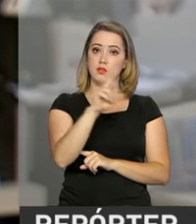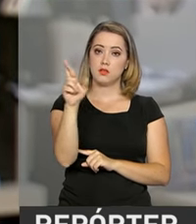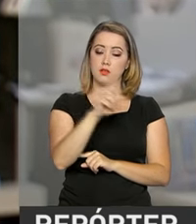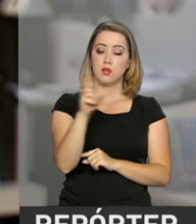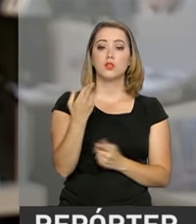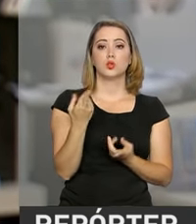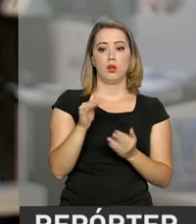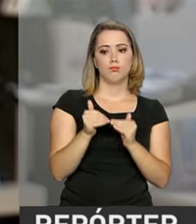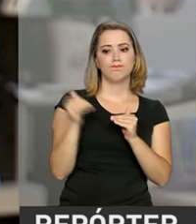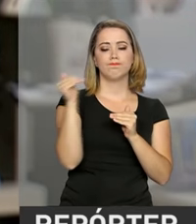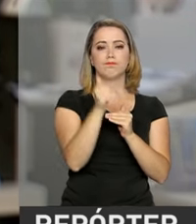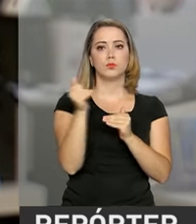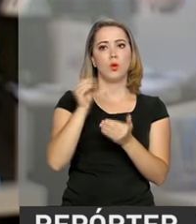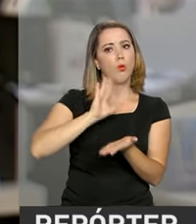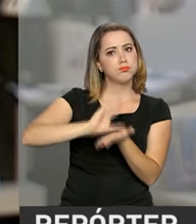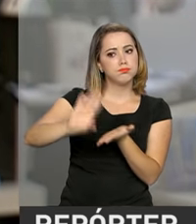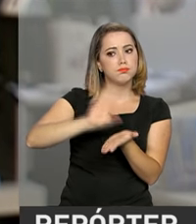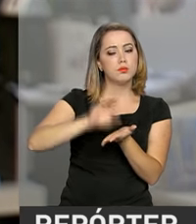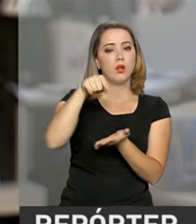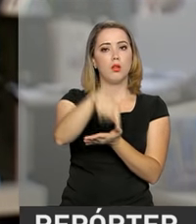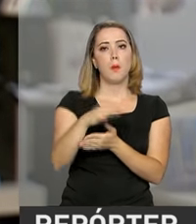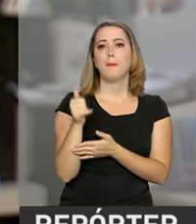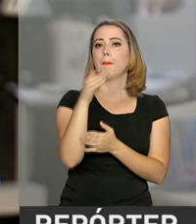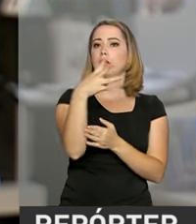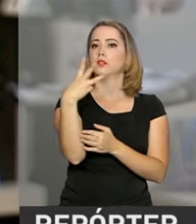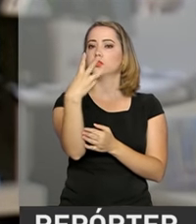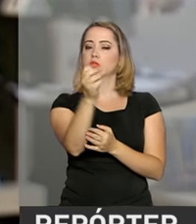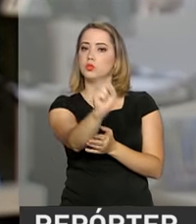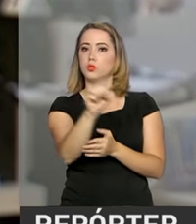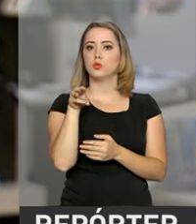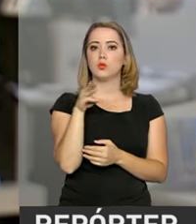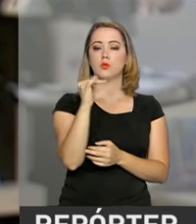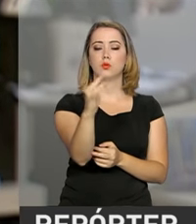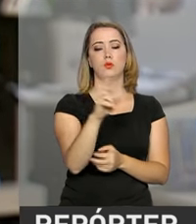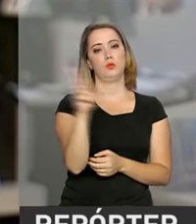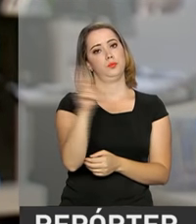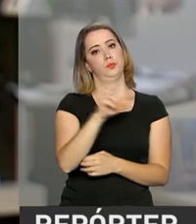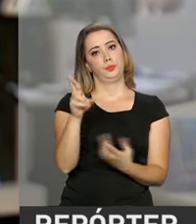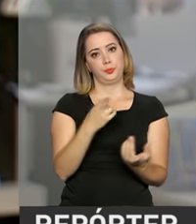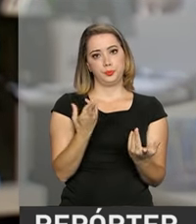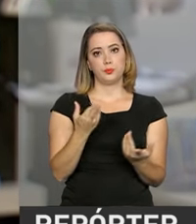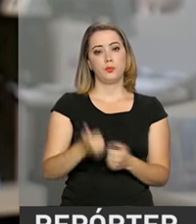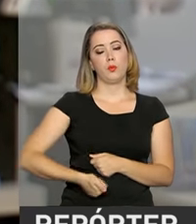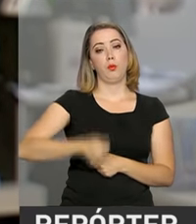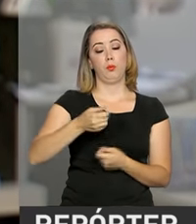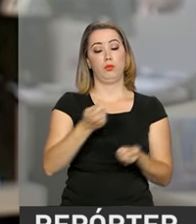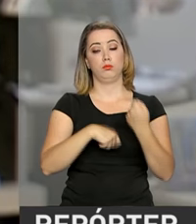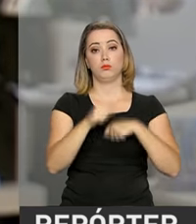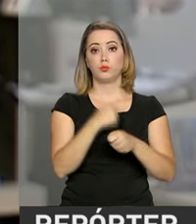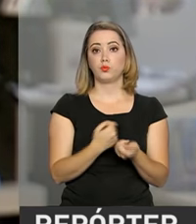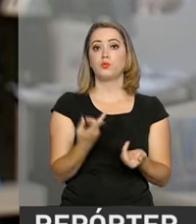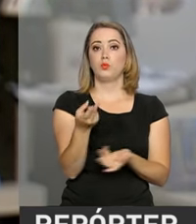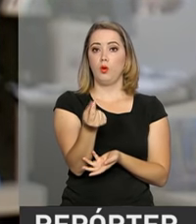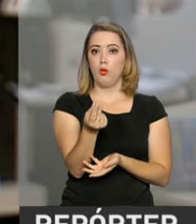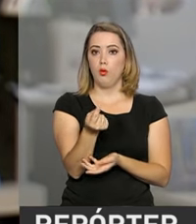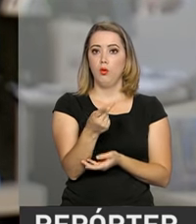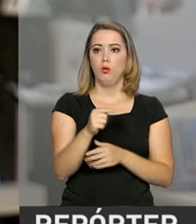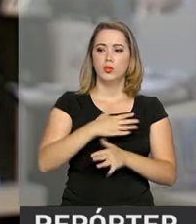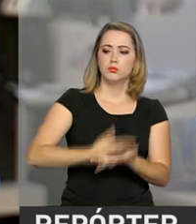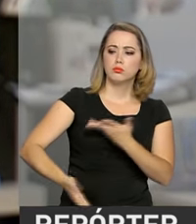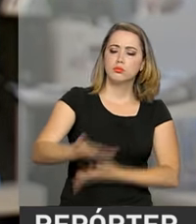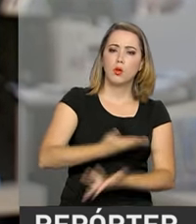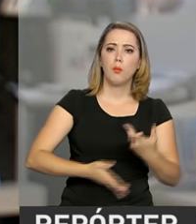injetar diretamente na economia este ano cerca de R 38 bilhões 600 milhões de reais um volume de recursos que vai